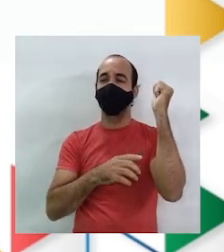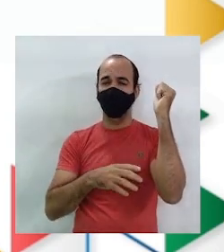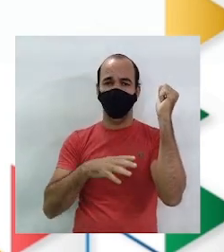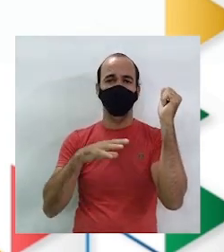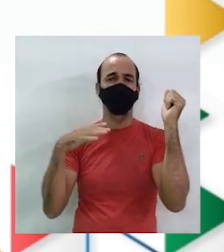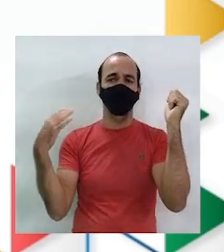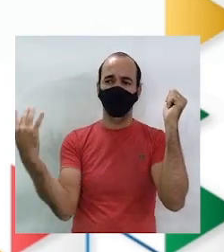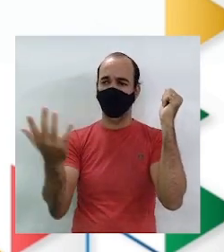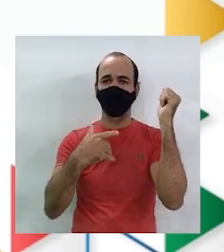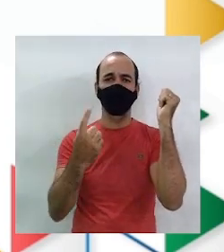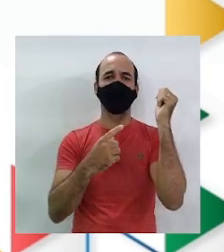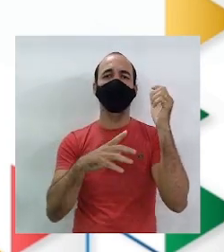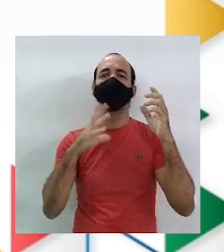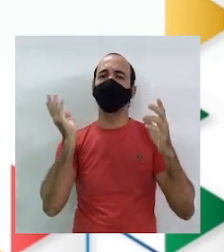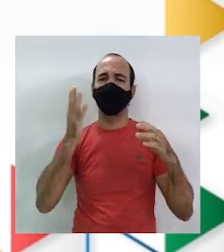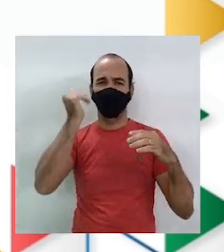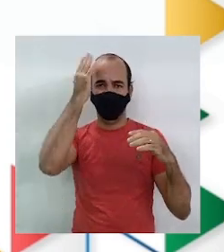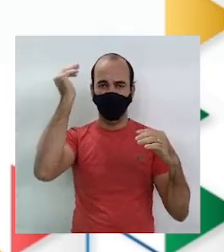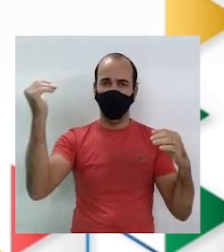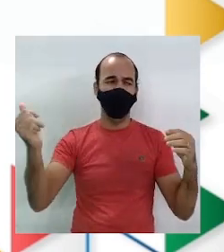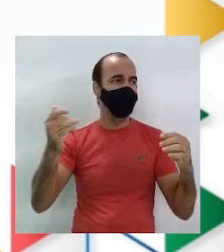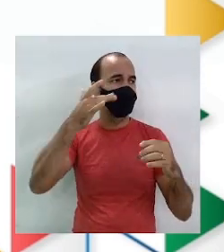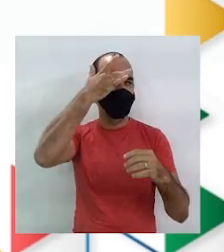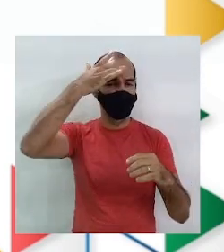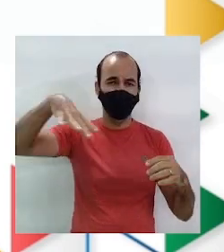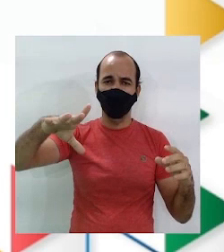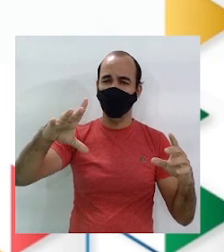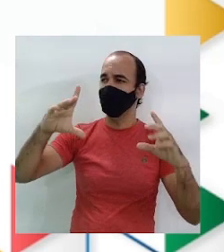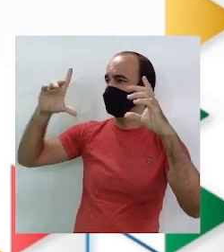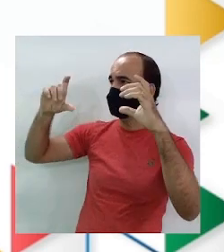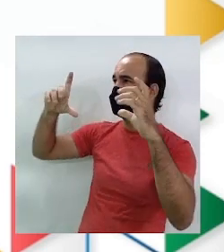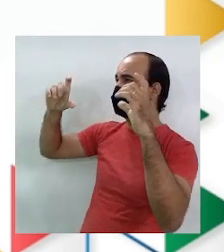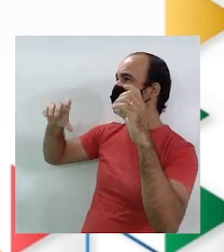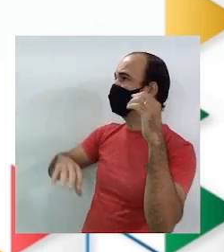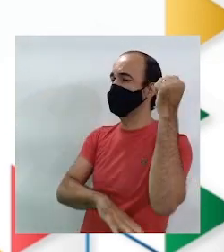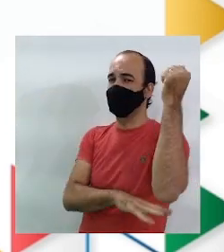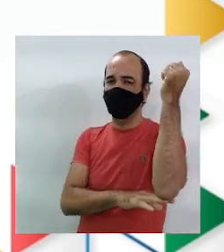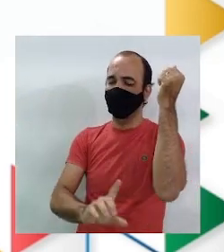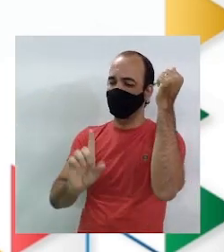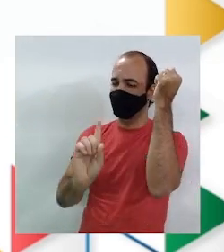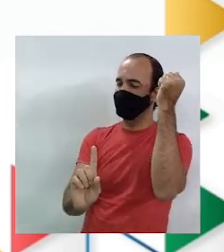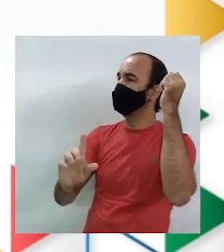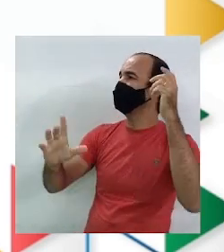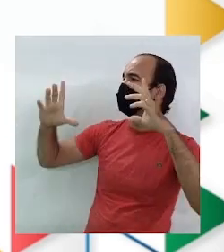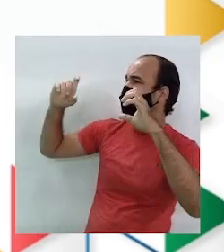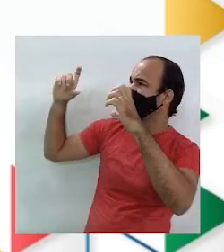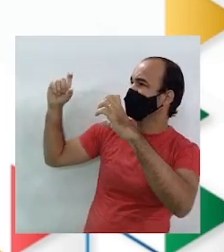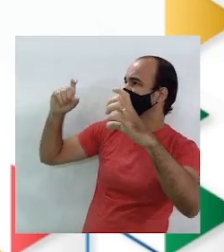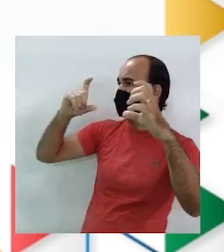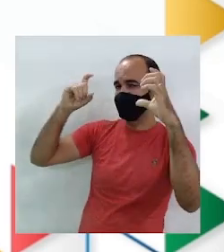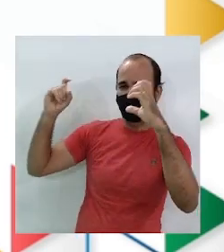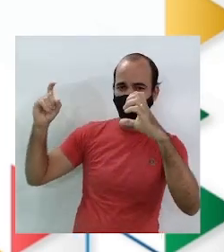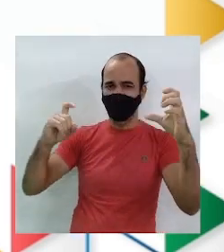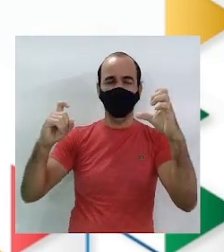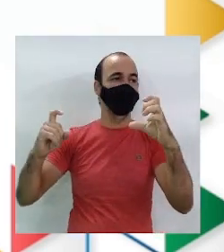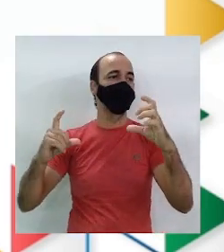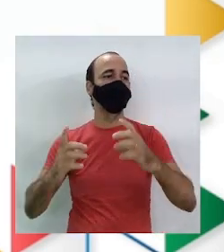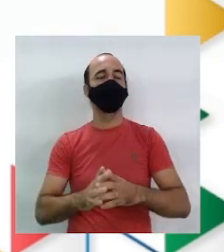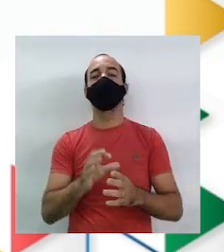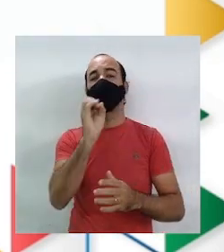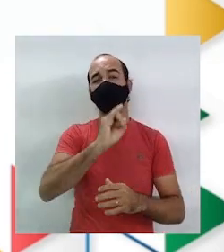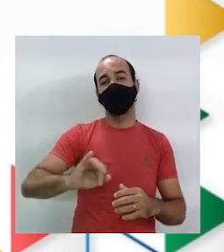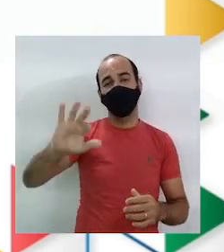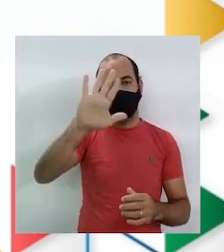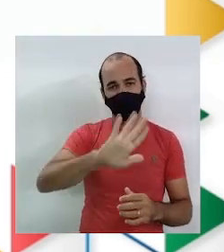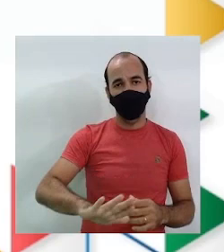já devem ter tirado foto com esse fundo aí, com essa imagem de fundo. E essa imagem é uma